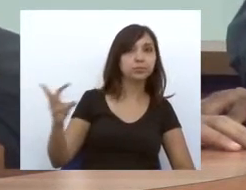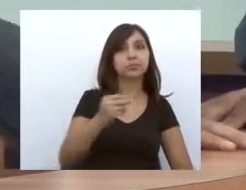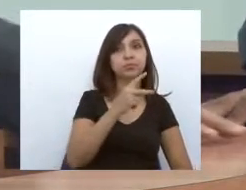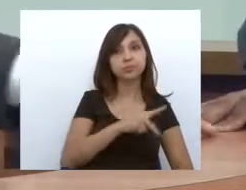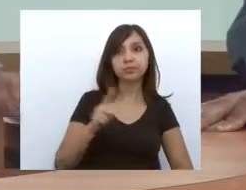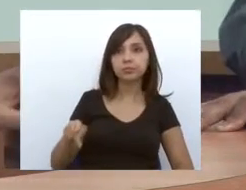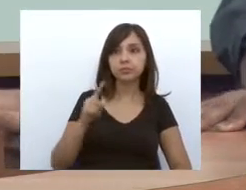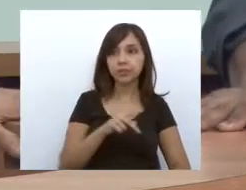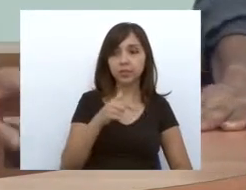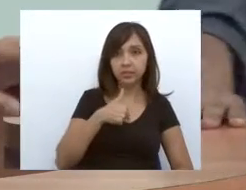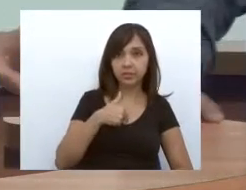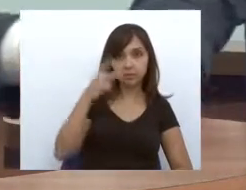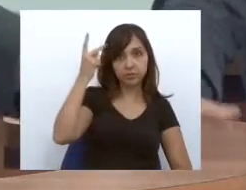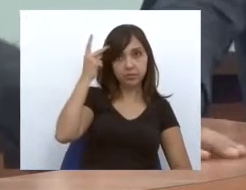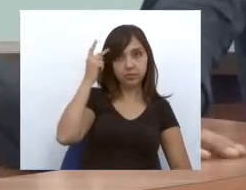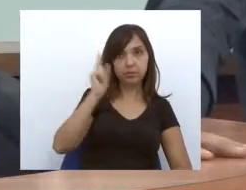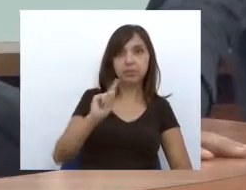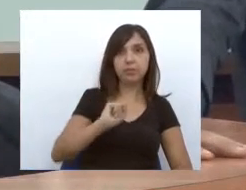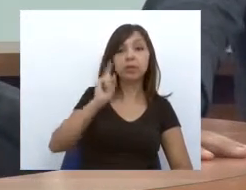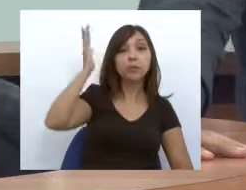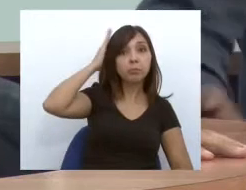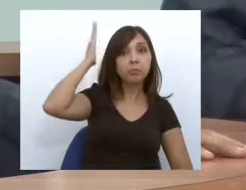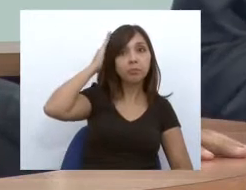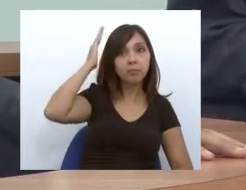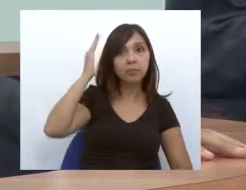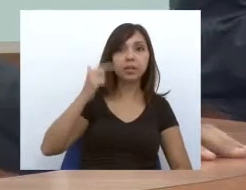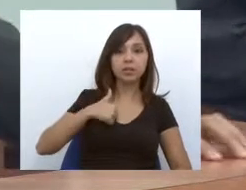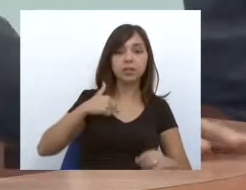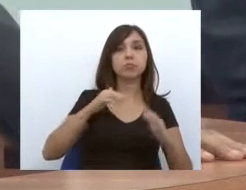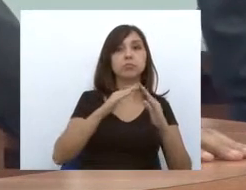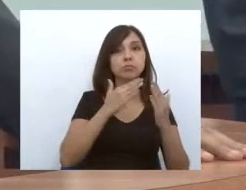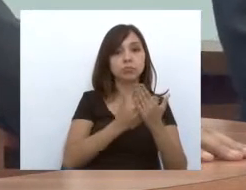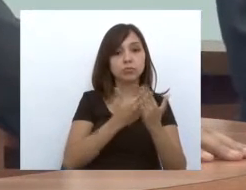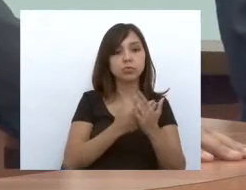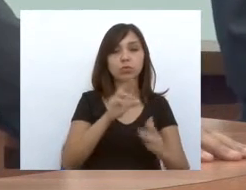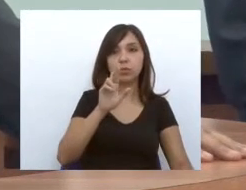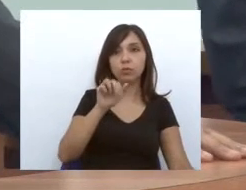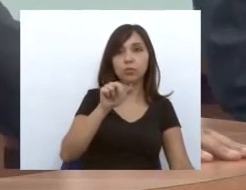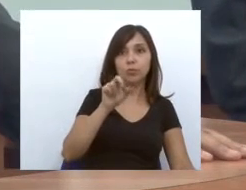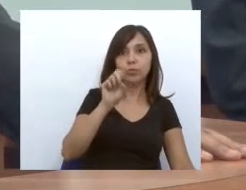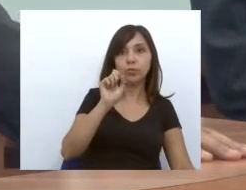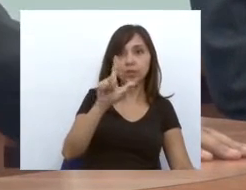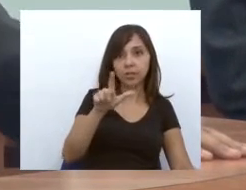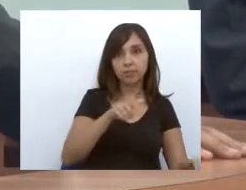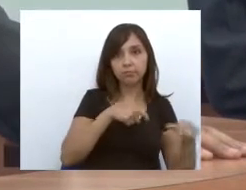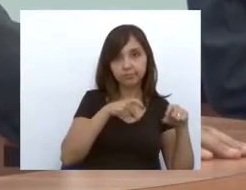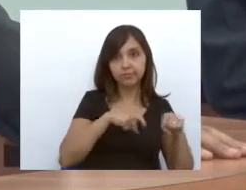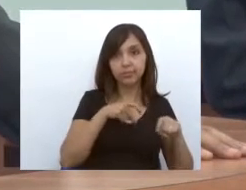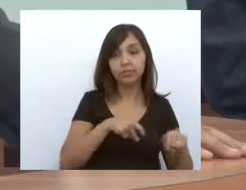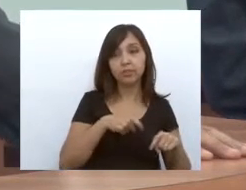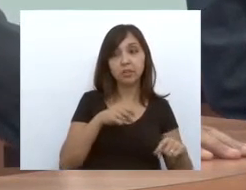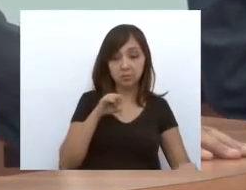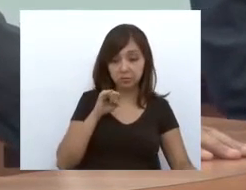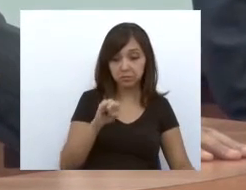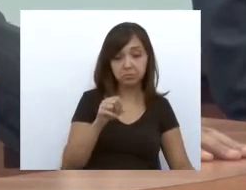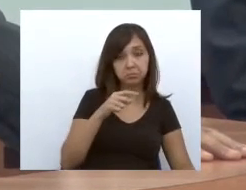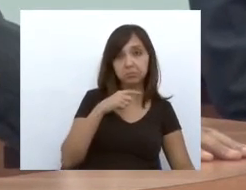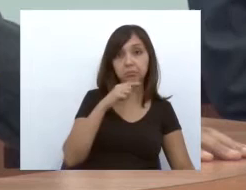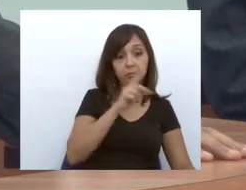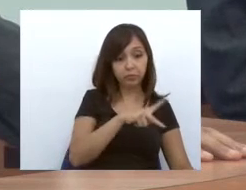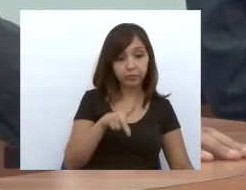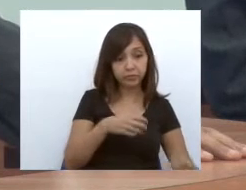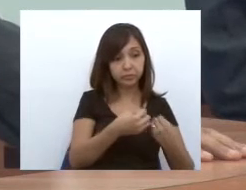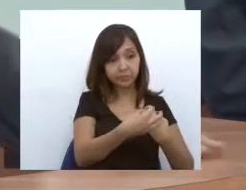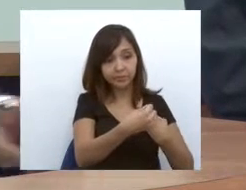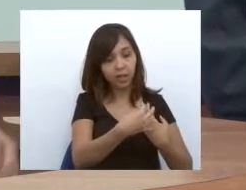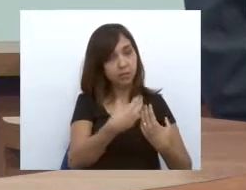eu que não sou de São Paulo, sou paranaense e estudei escola rural, se não fossem os professores, todos nós não estaríamos aqui. Então,